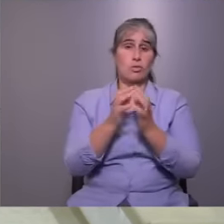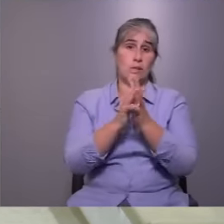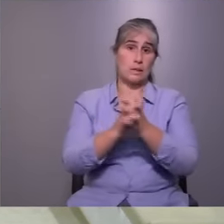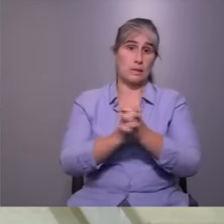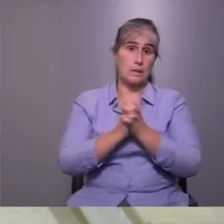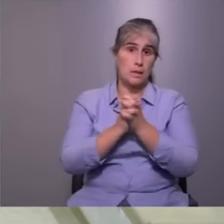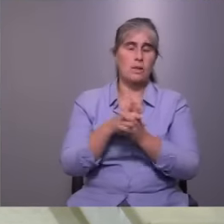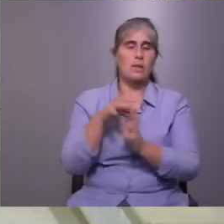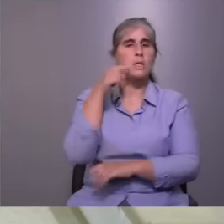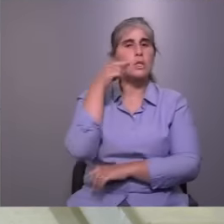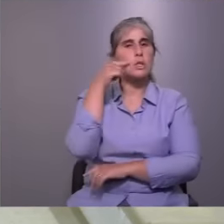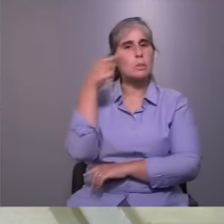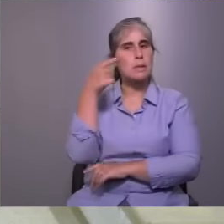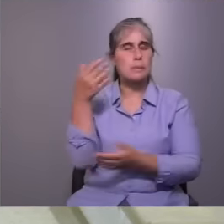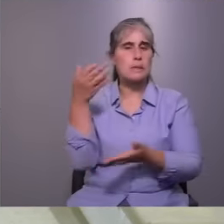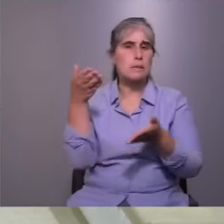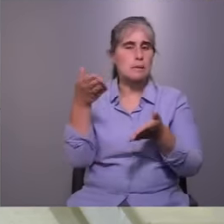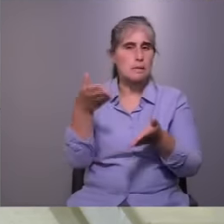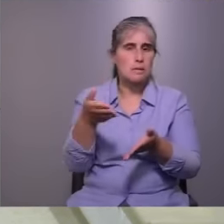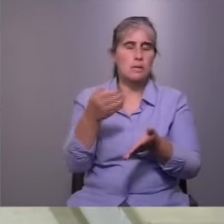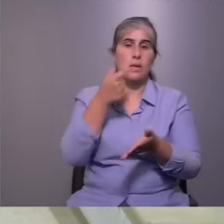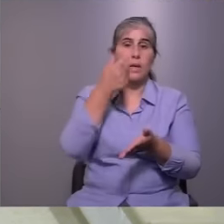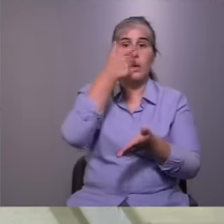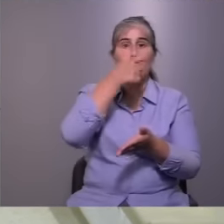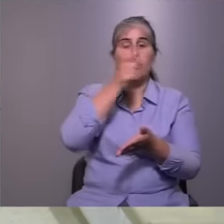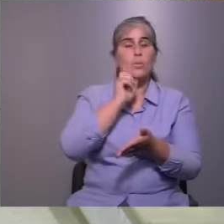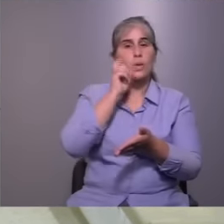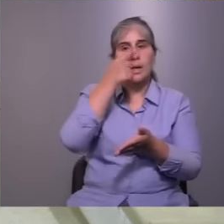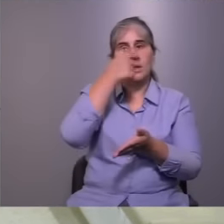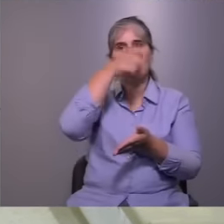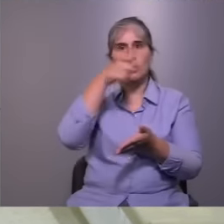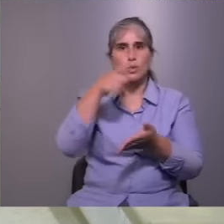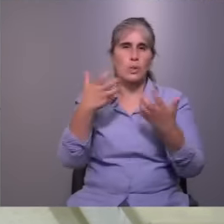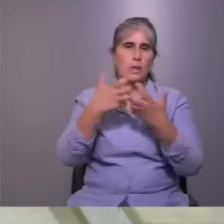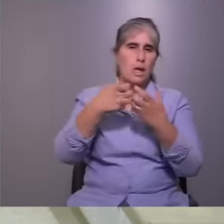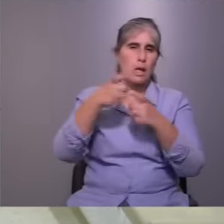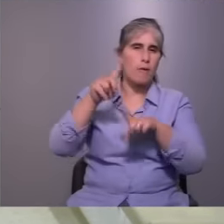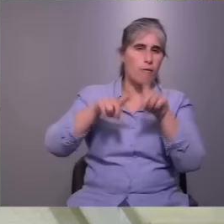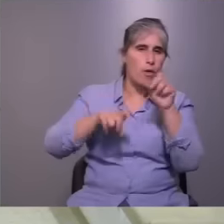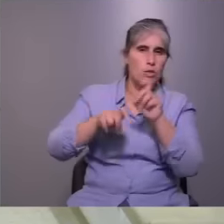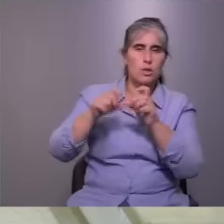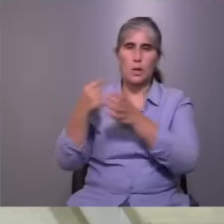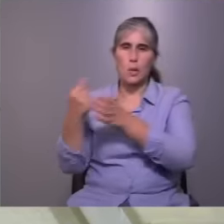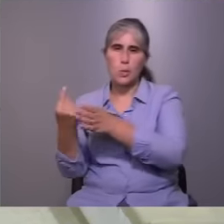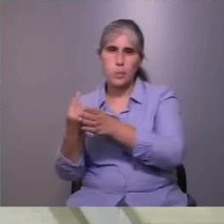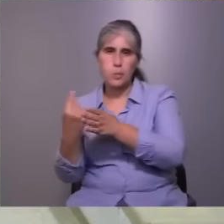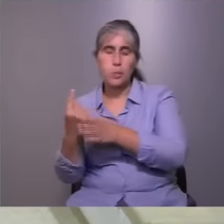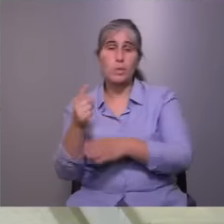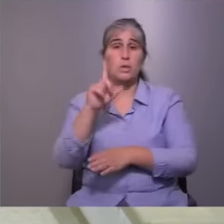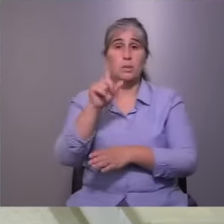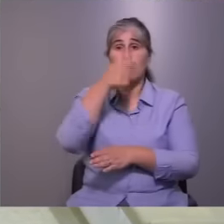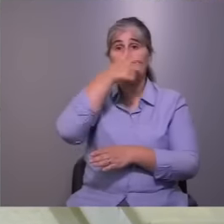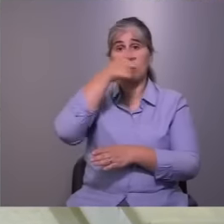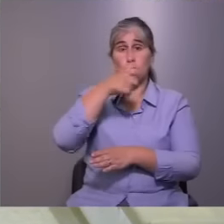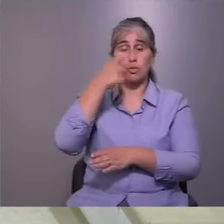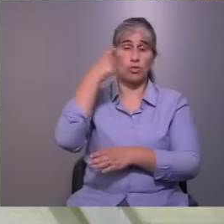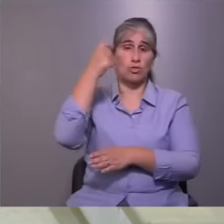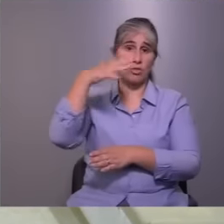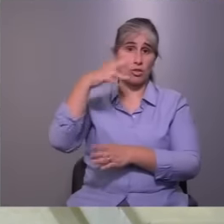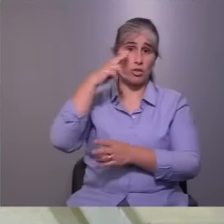na oração que vamos levantar. Rezamos de uma forma particular pelos refugiados